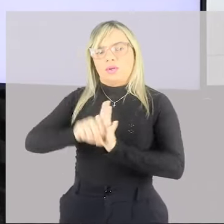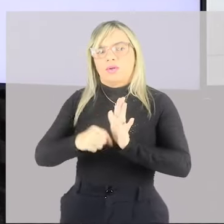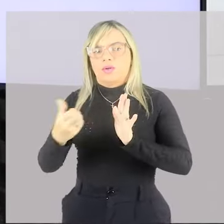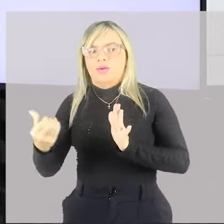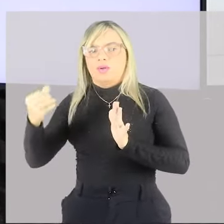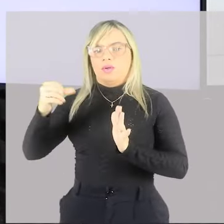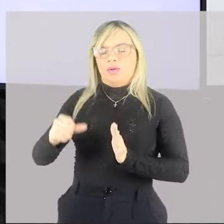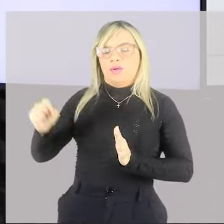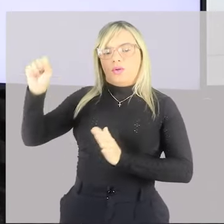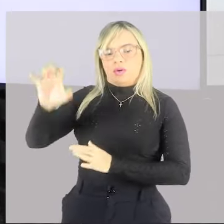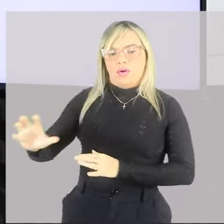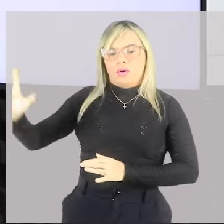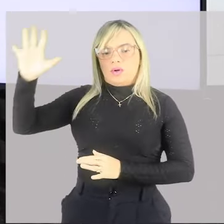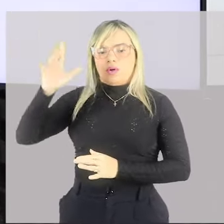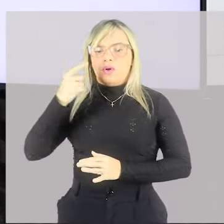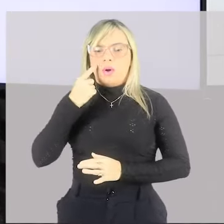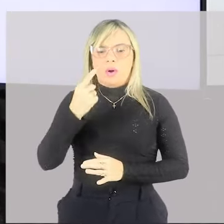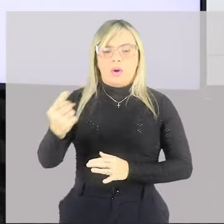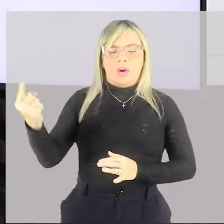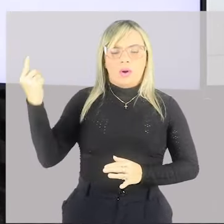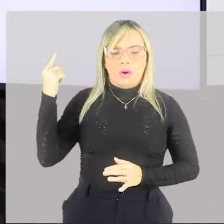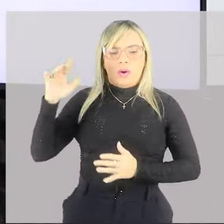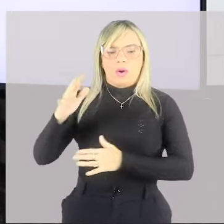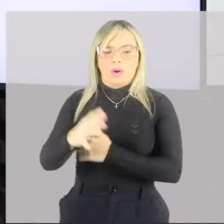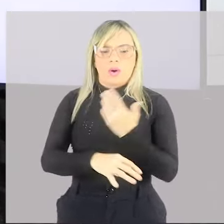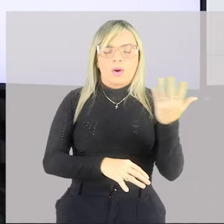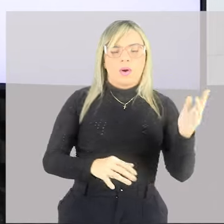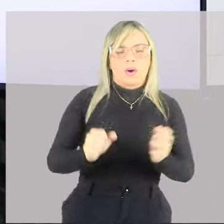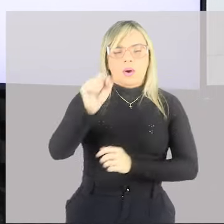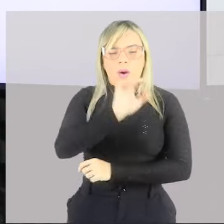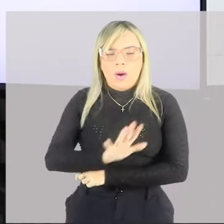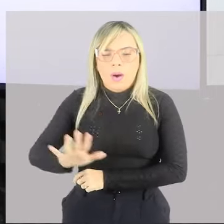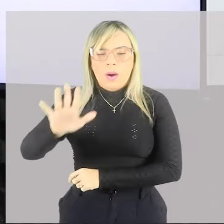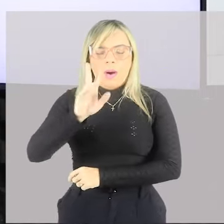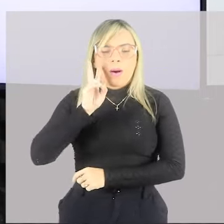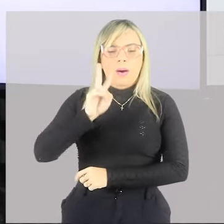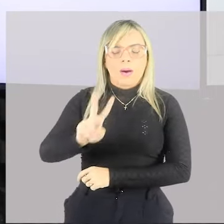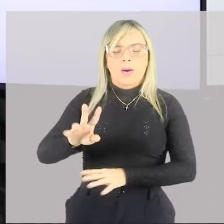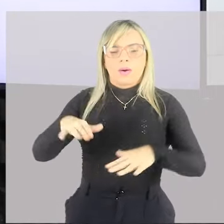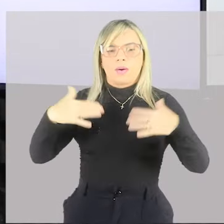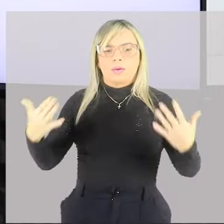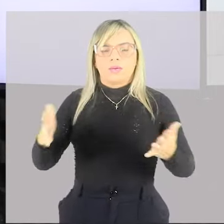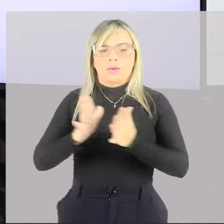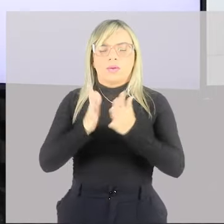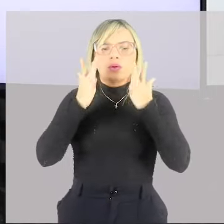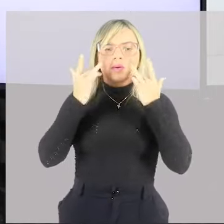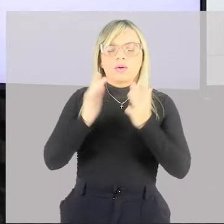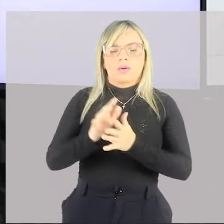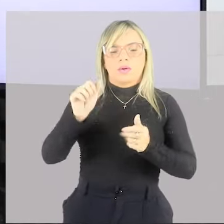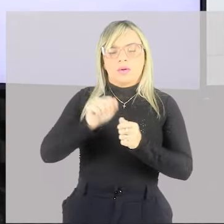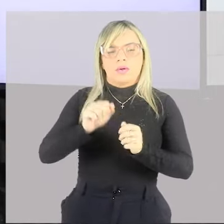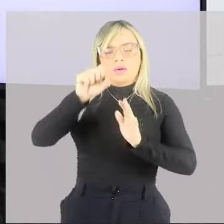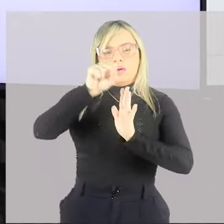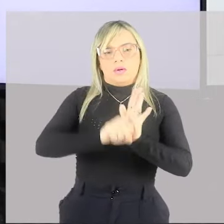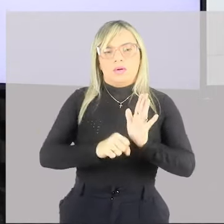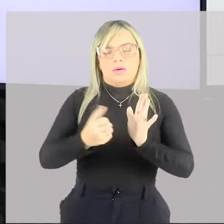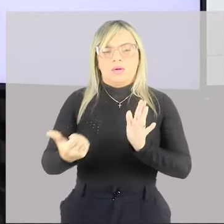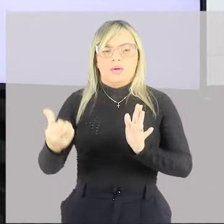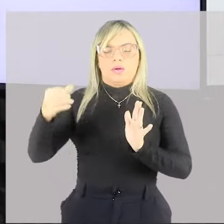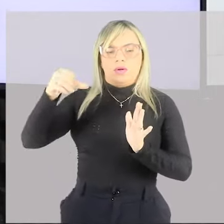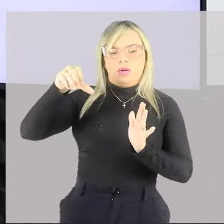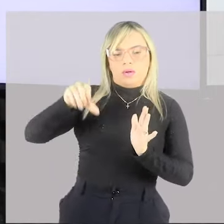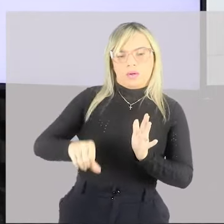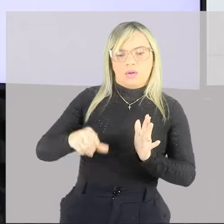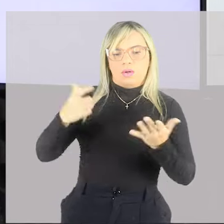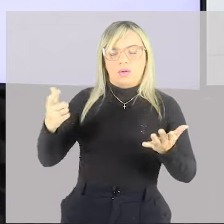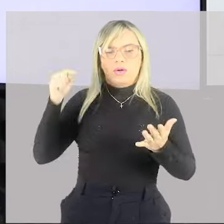Europa observando atentos à natureza esses artistas passaram a deixar claro que o século XIX na Europa ele é um